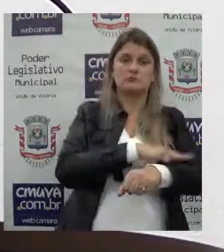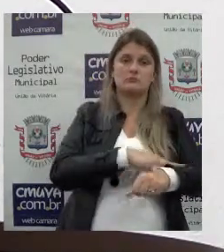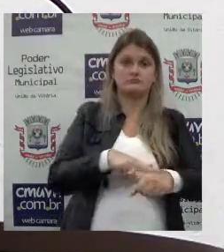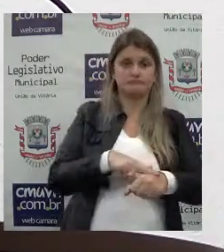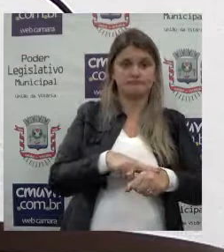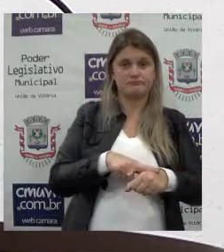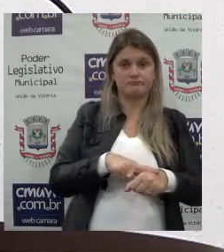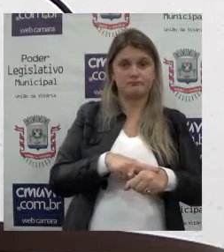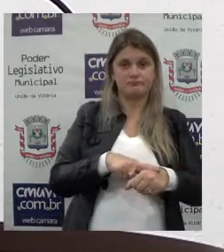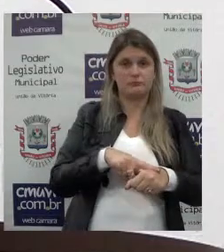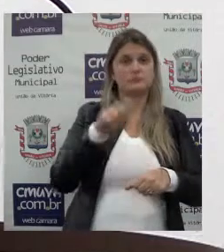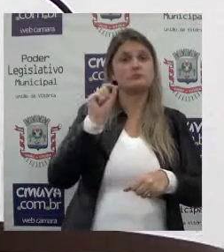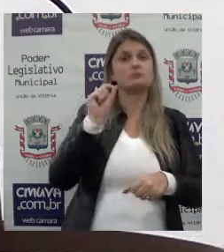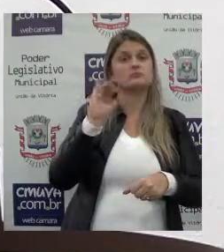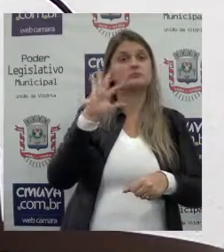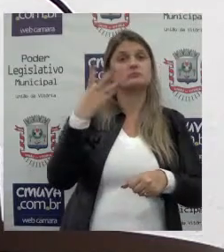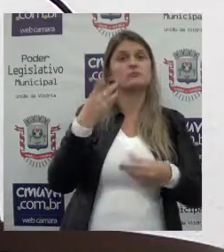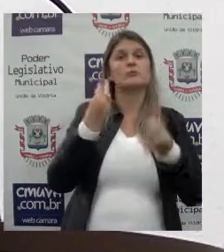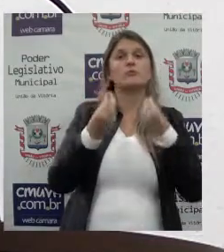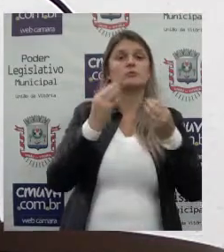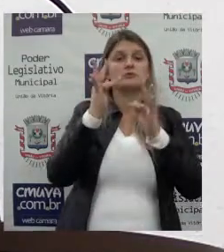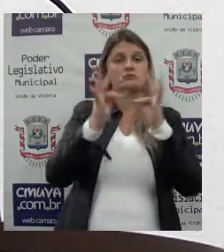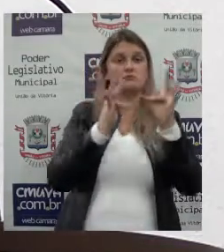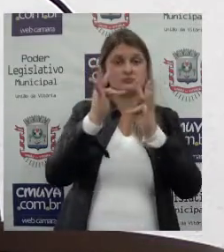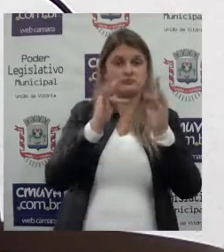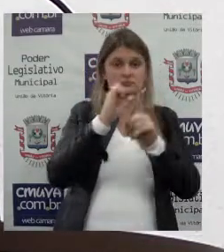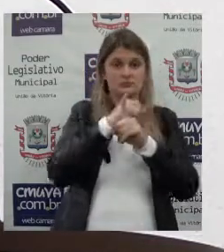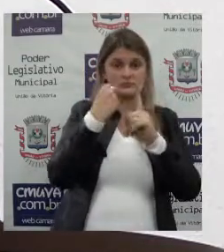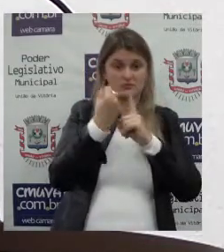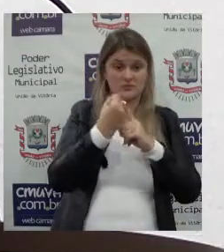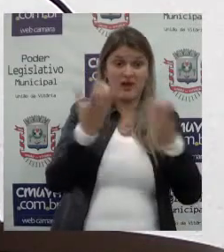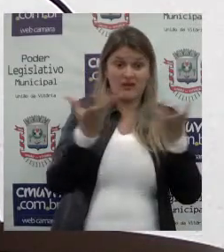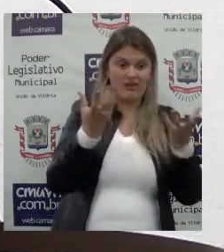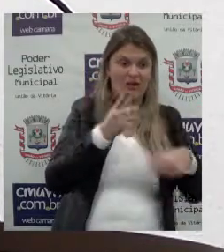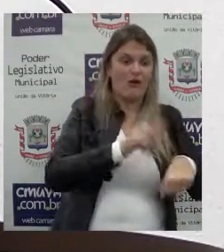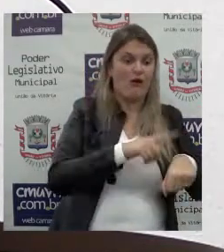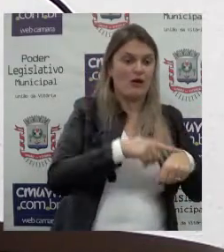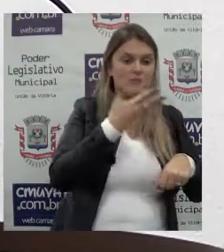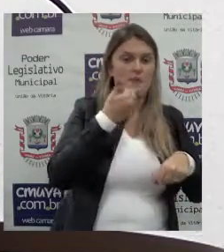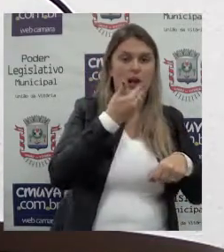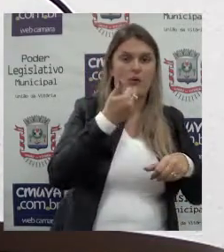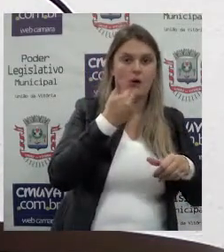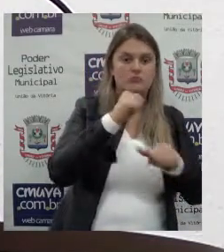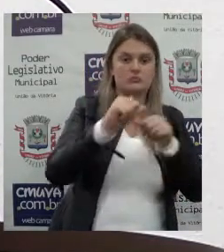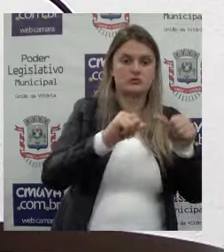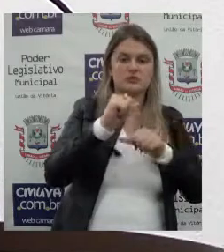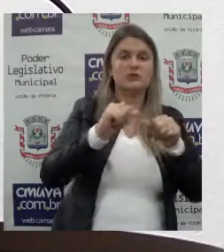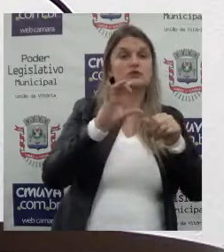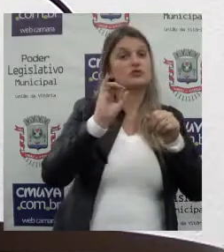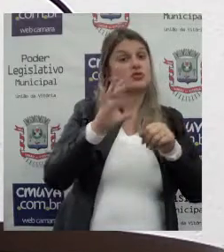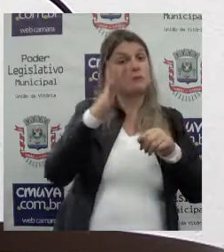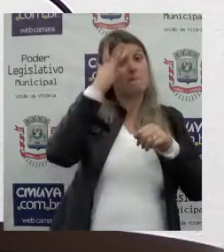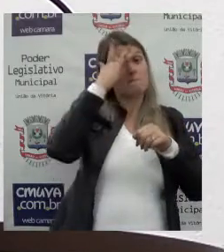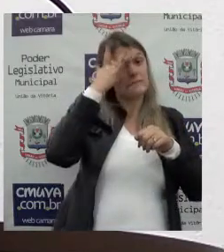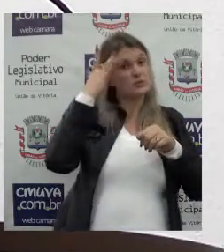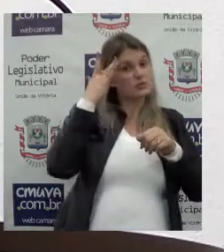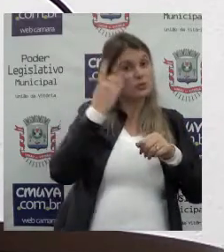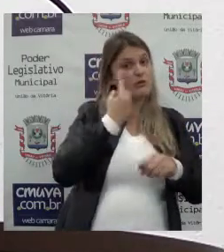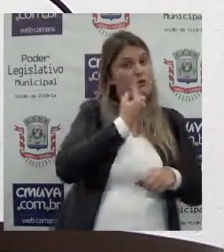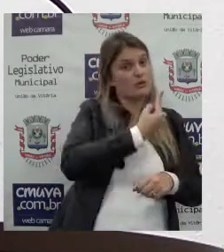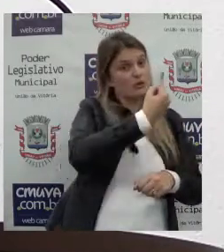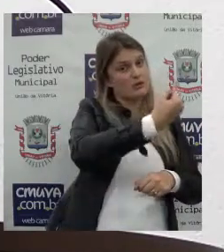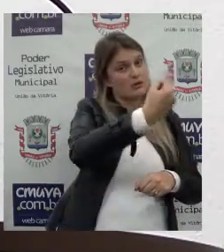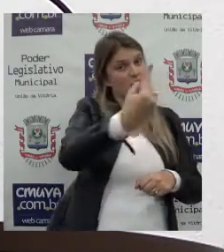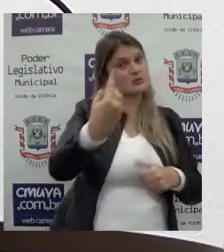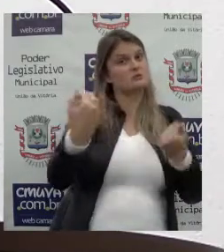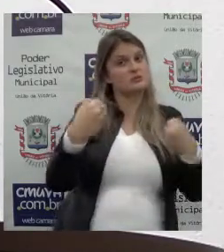Então, só para dar uma pincelada, é mais ou menos isso que funciona na sociedade. Querem resultado, porém, a mudança, ela tem que